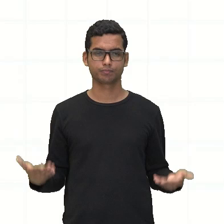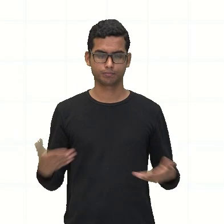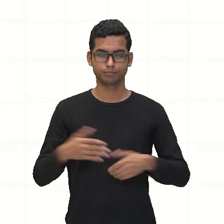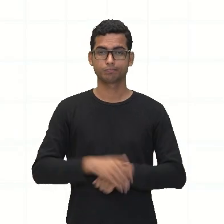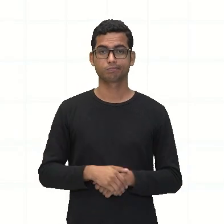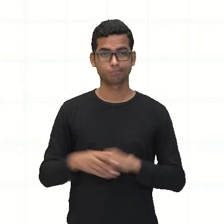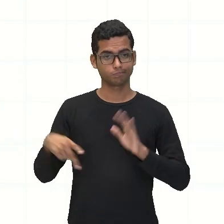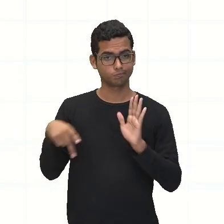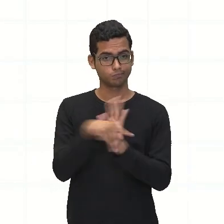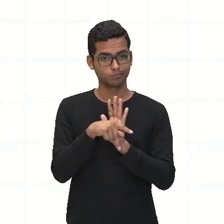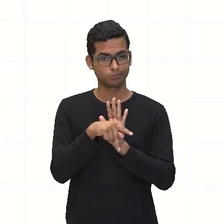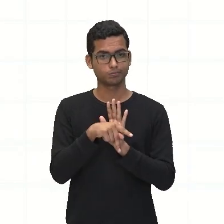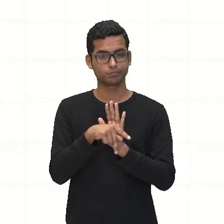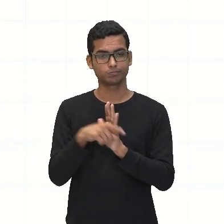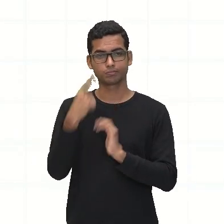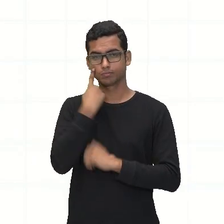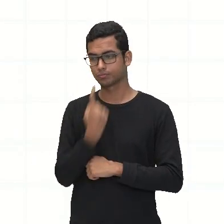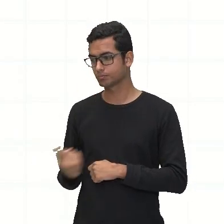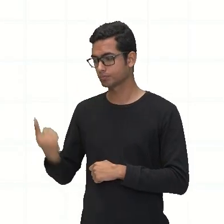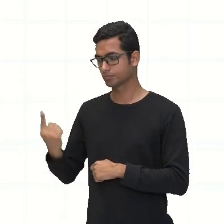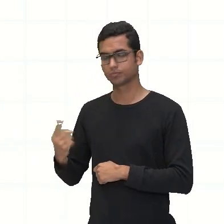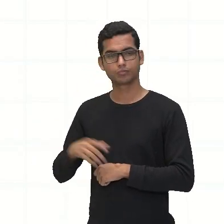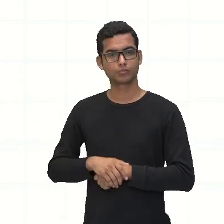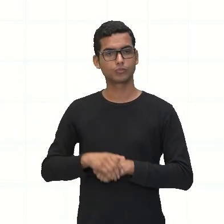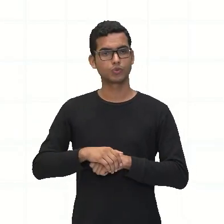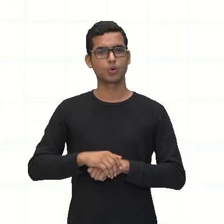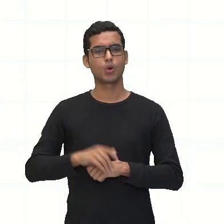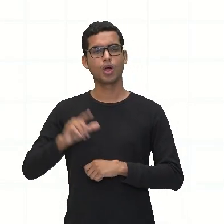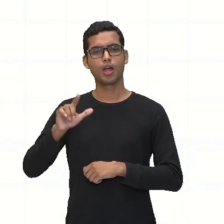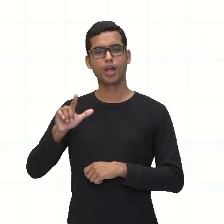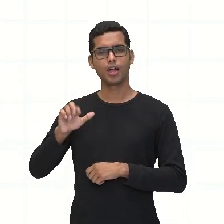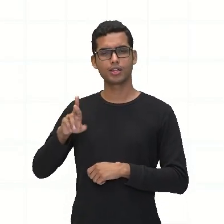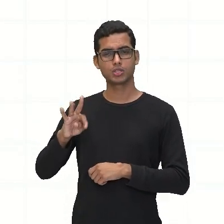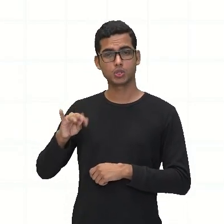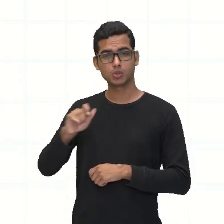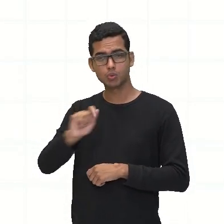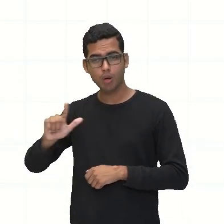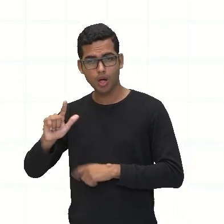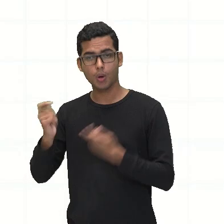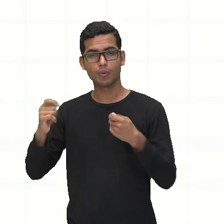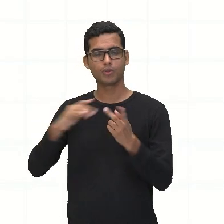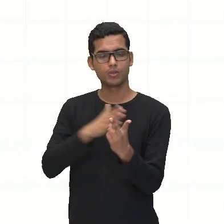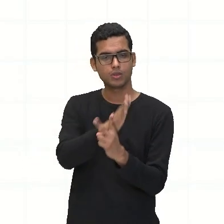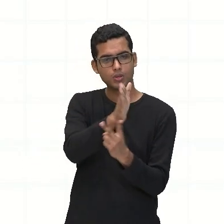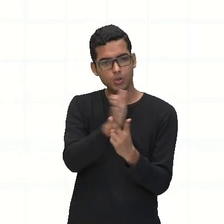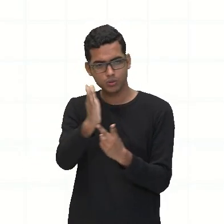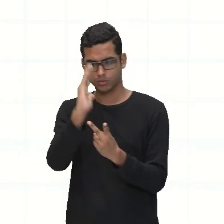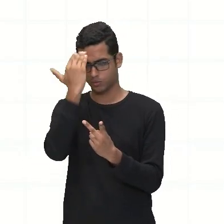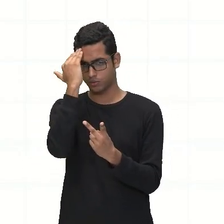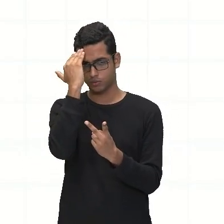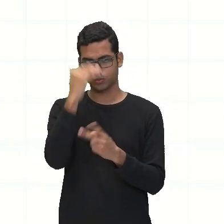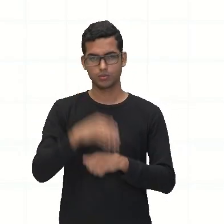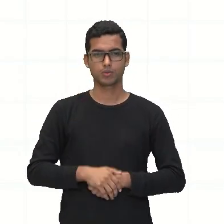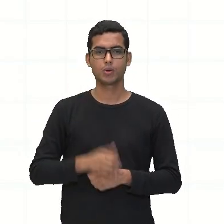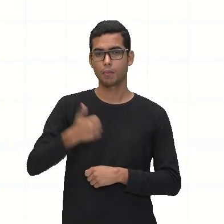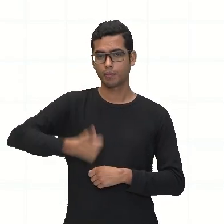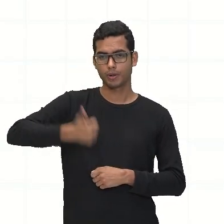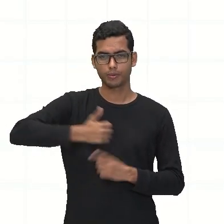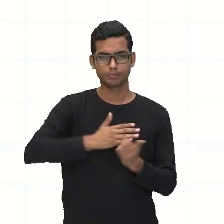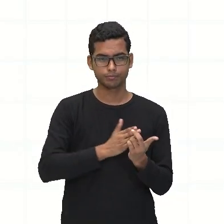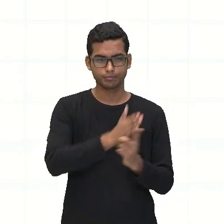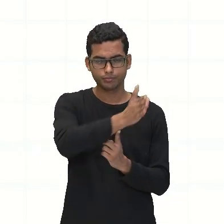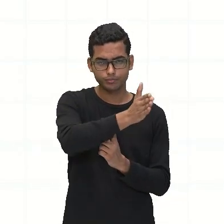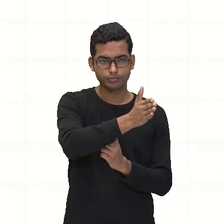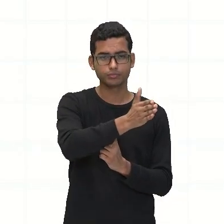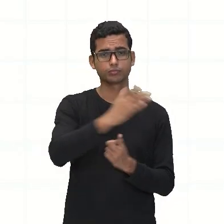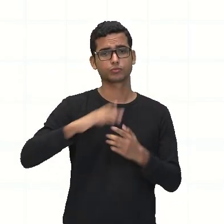poema Ritual, o título Ritual, pode ter essas duas interpretações. Qual a primeira? A primeira, de que é